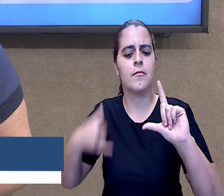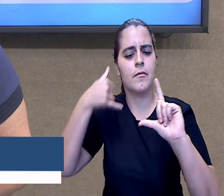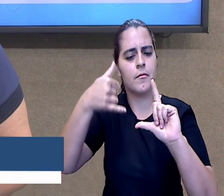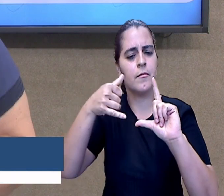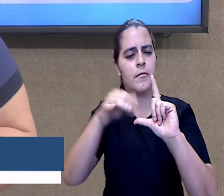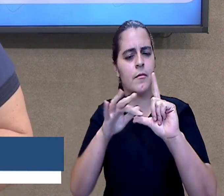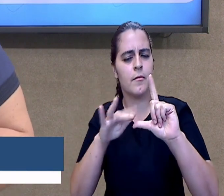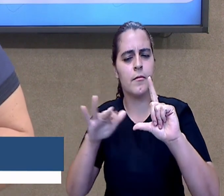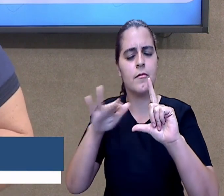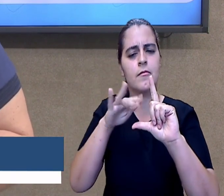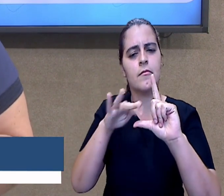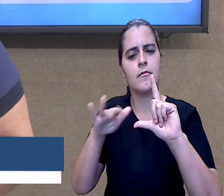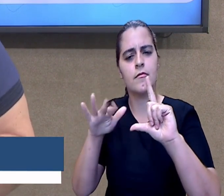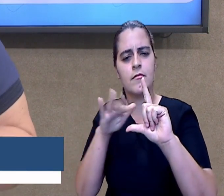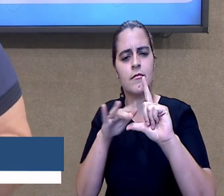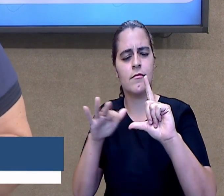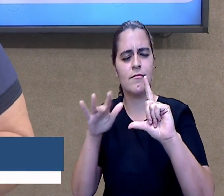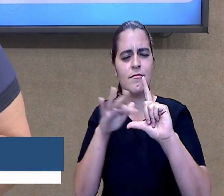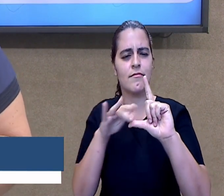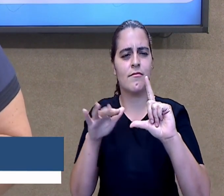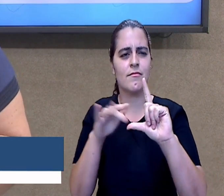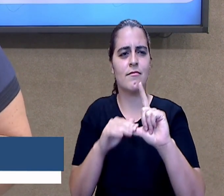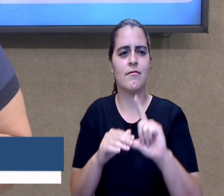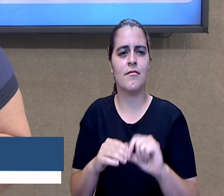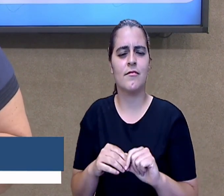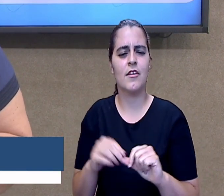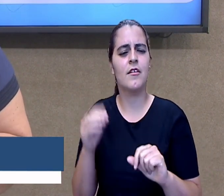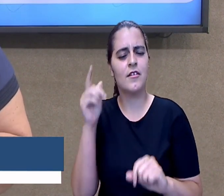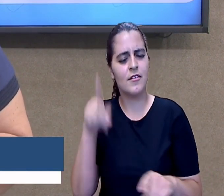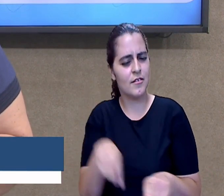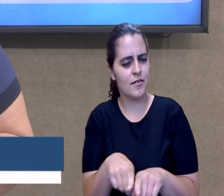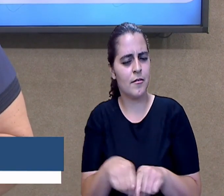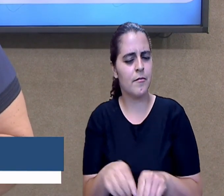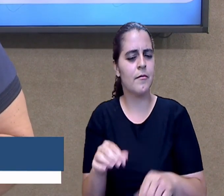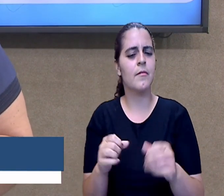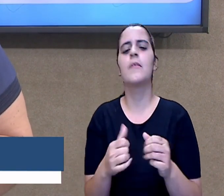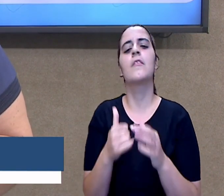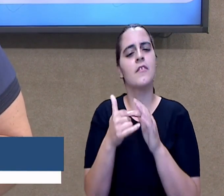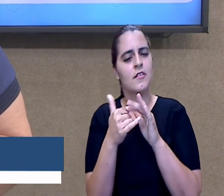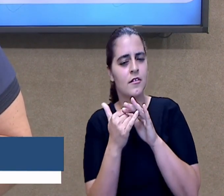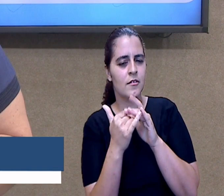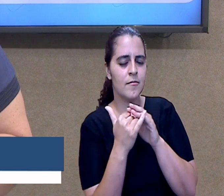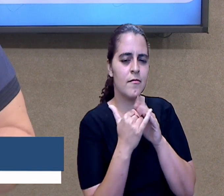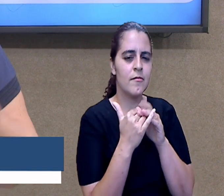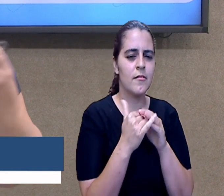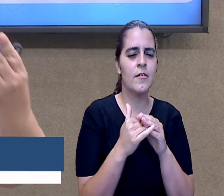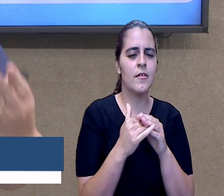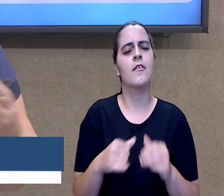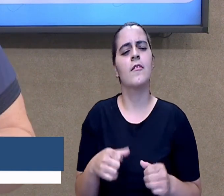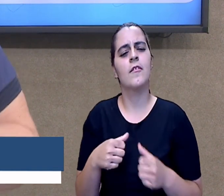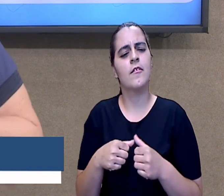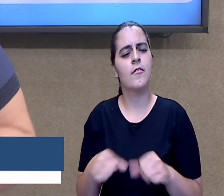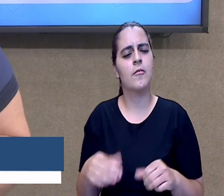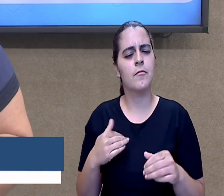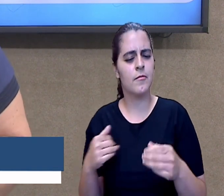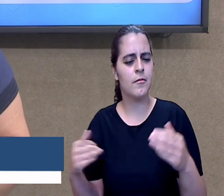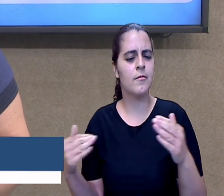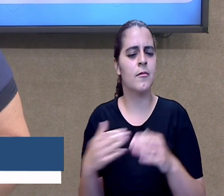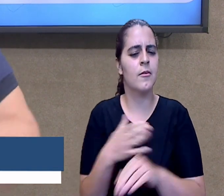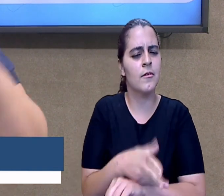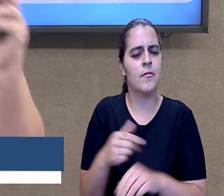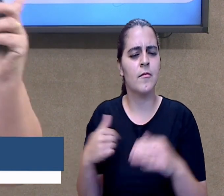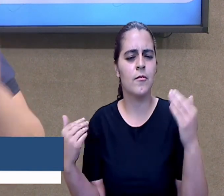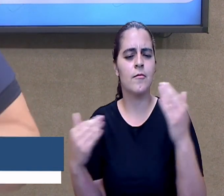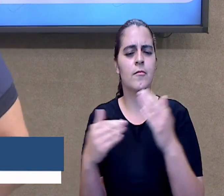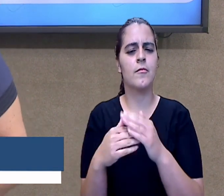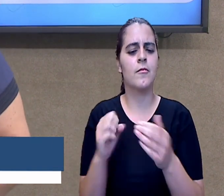seu celular para a imagem que aparece no canto da tela. Também se inscreva no nosso canal do YouTube e fique por dentro de toda a aula